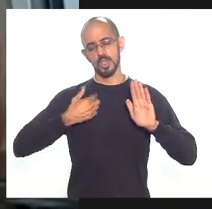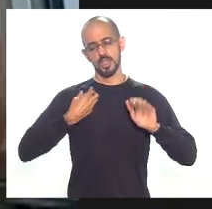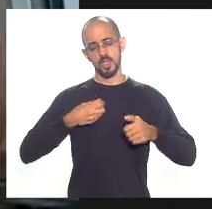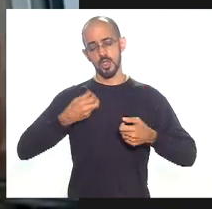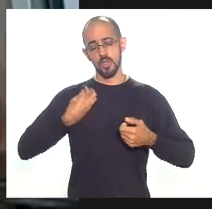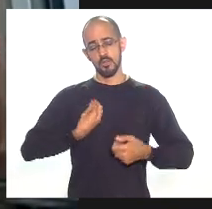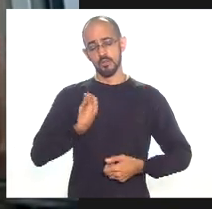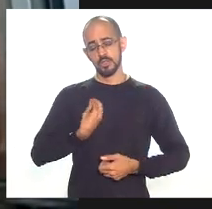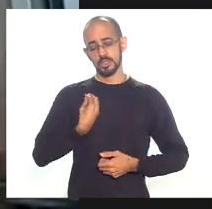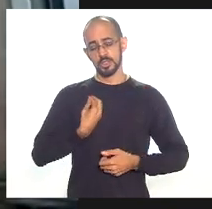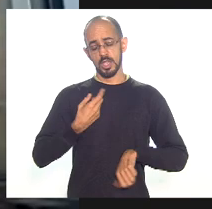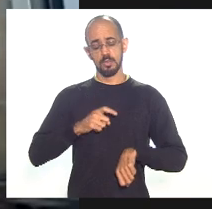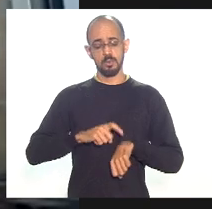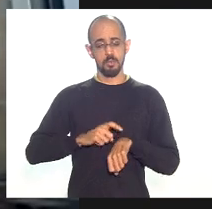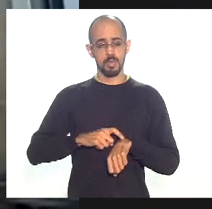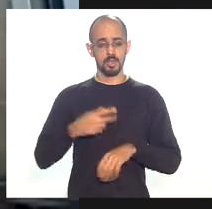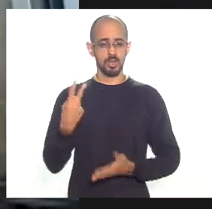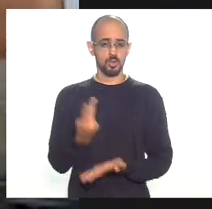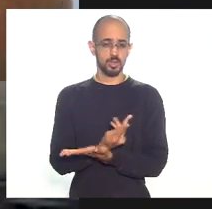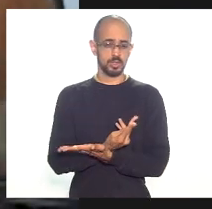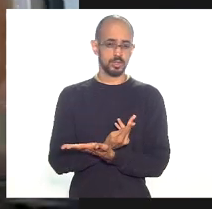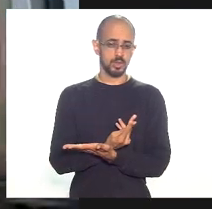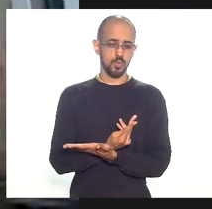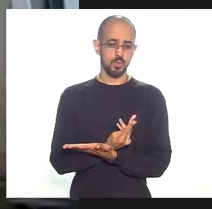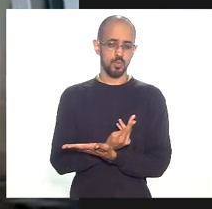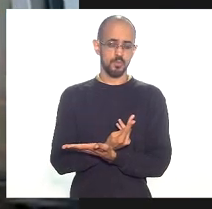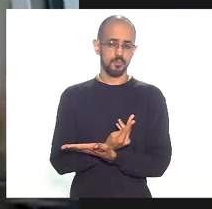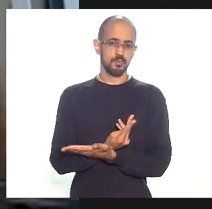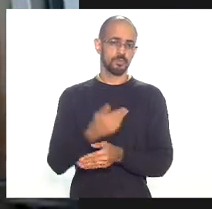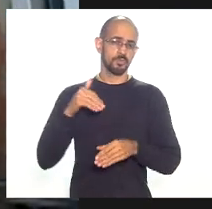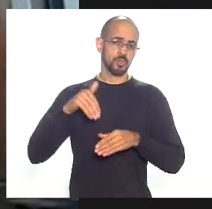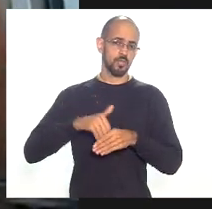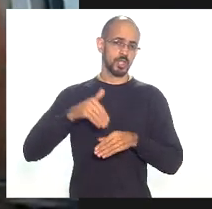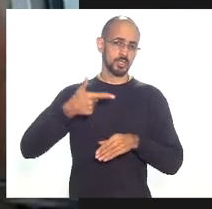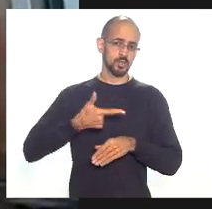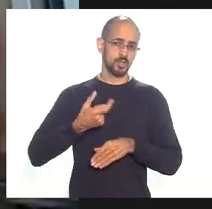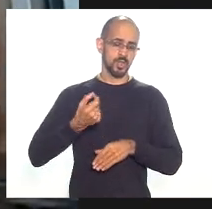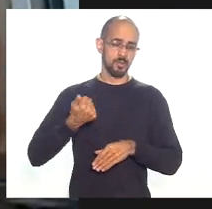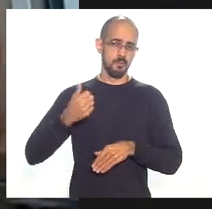deputados que em determinado momento na eleição anterior de 2018